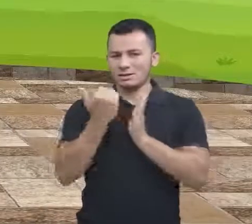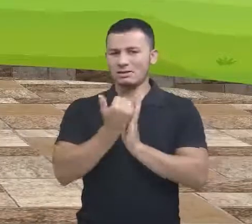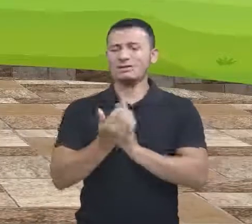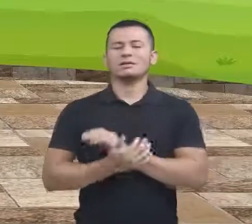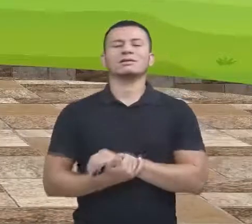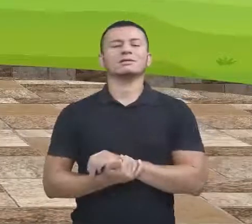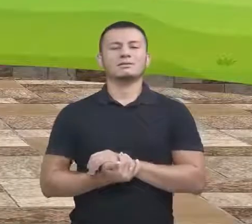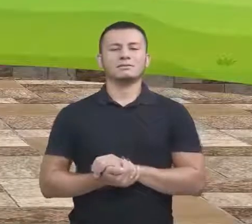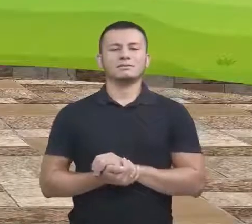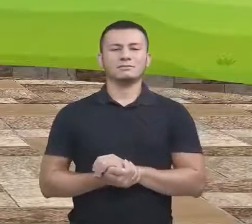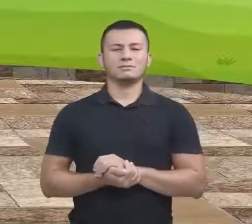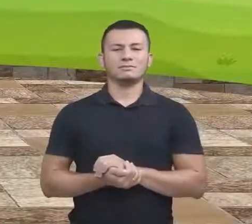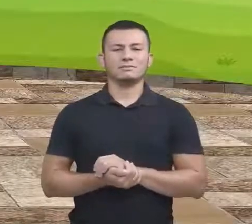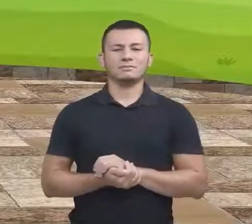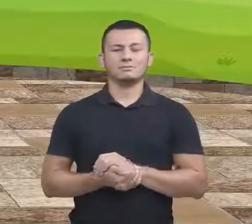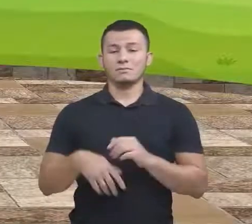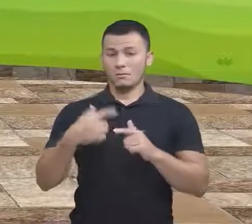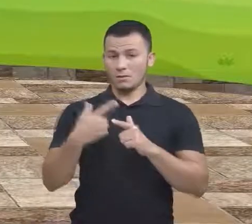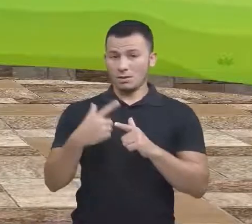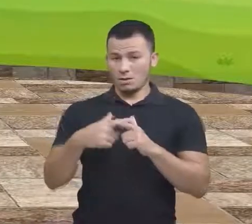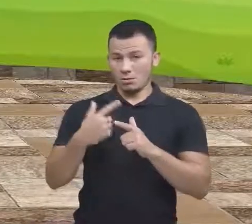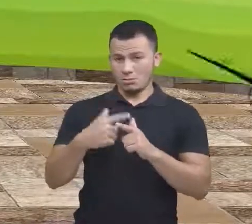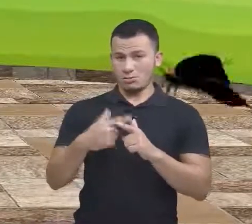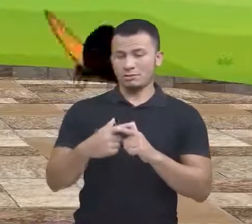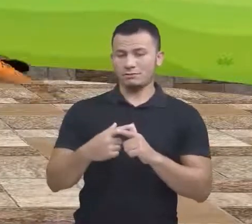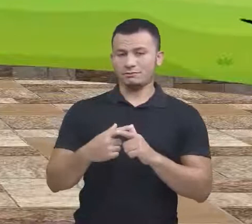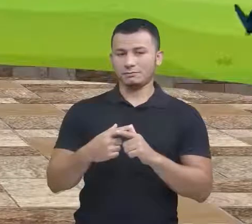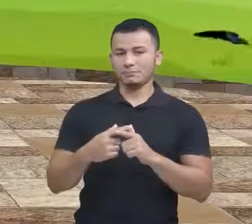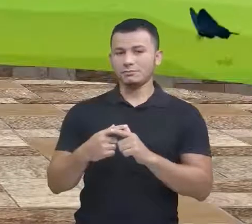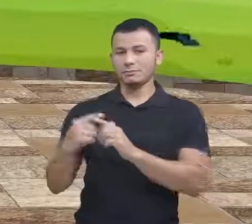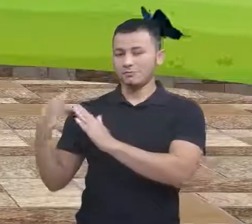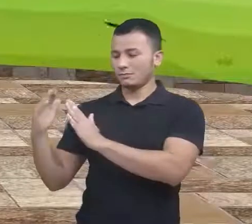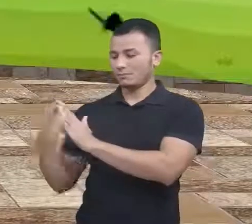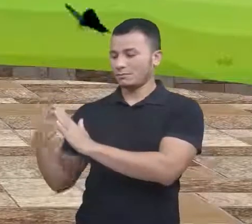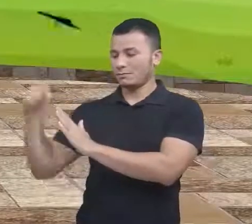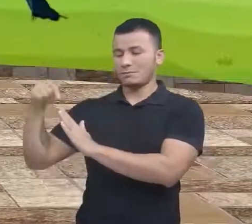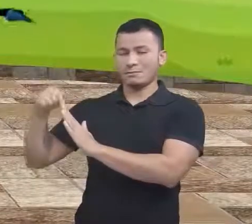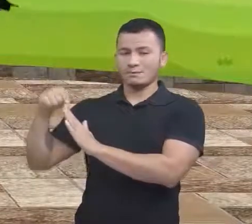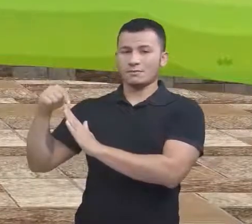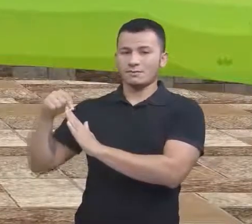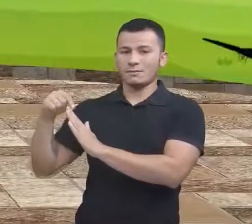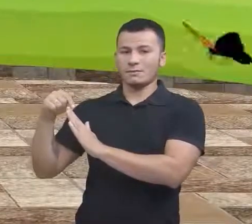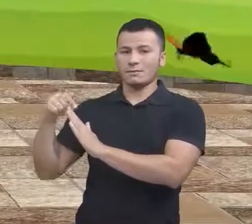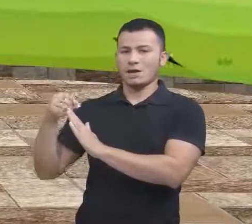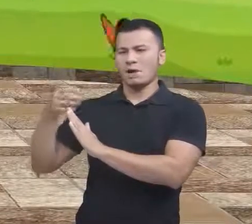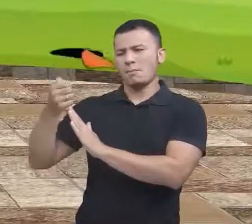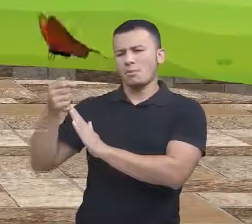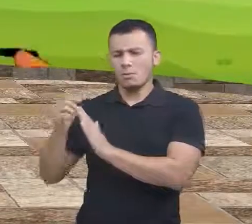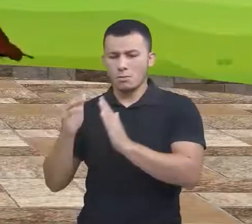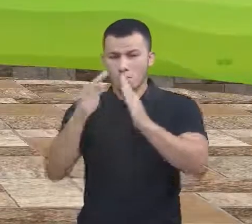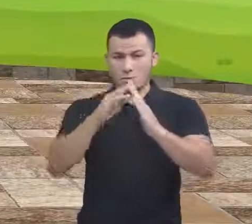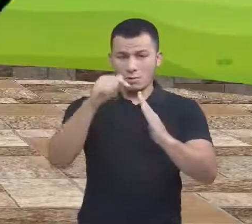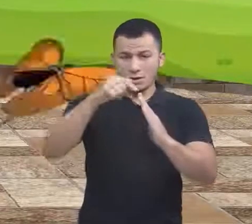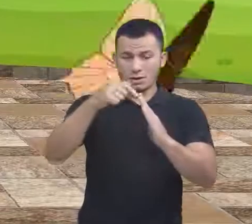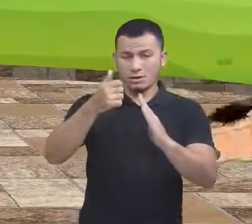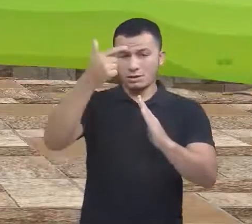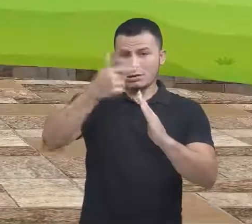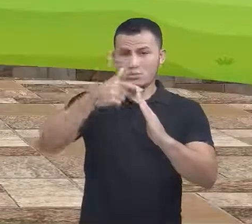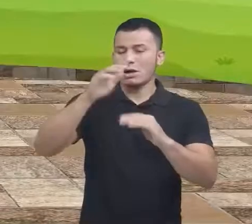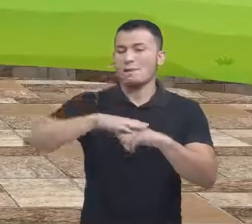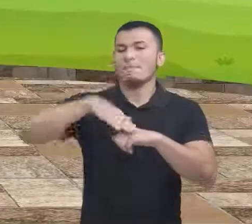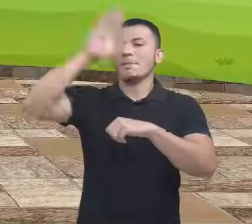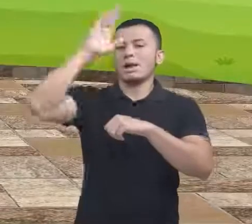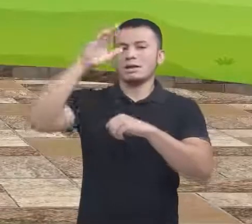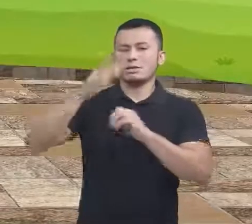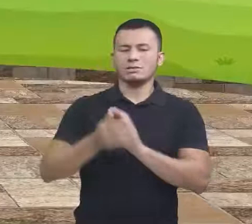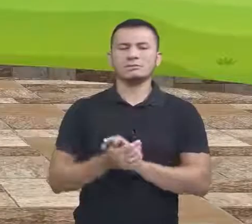porque essa casinha ela cabia Bem Mais e aí tem uma letrinha lá em